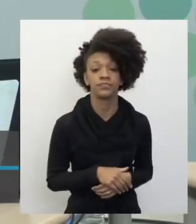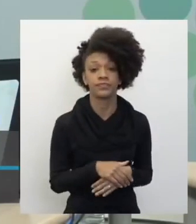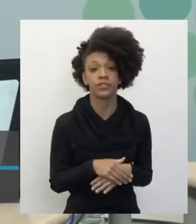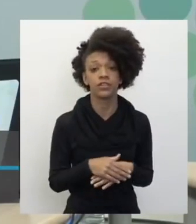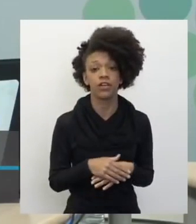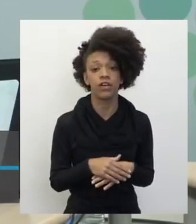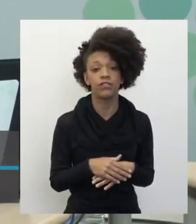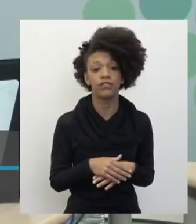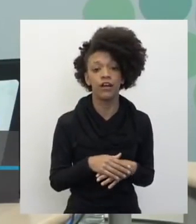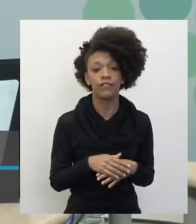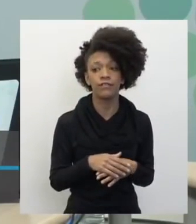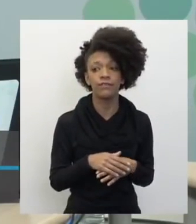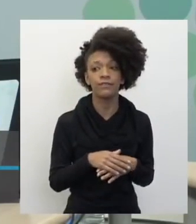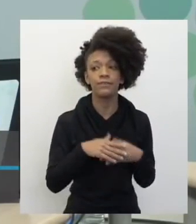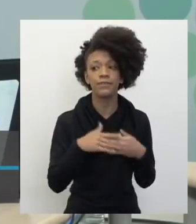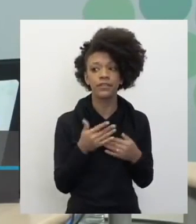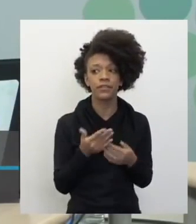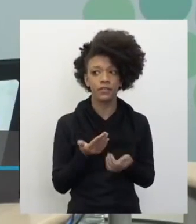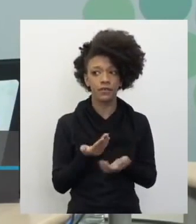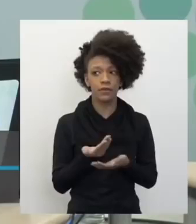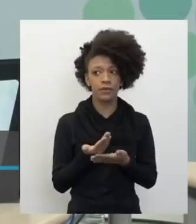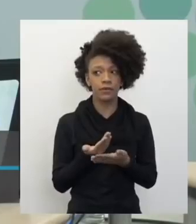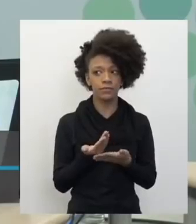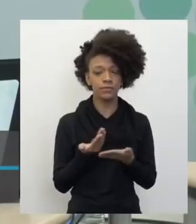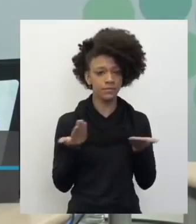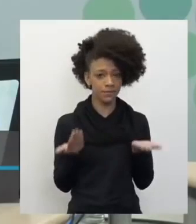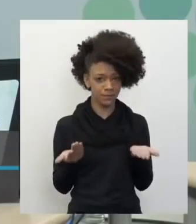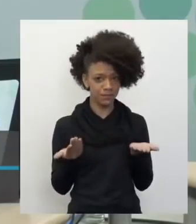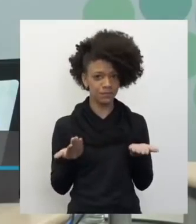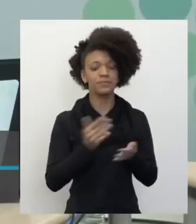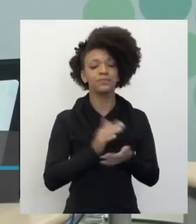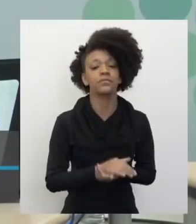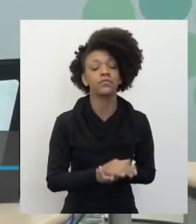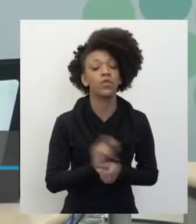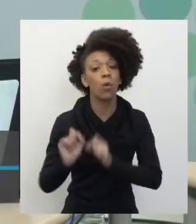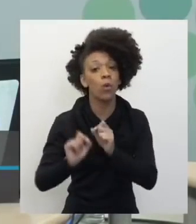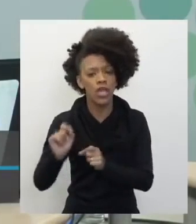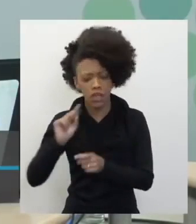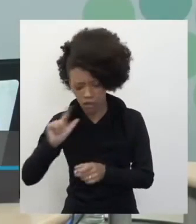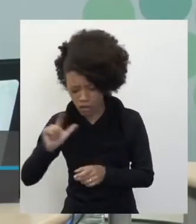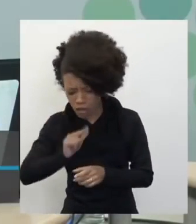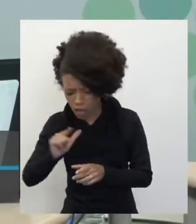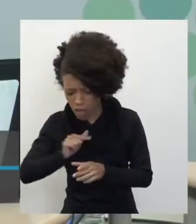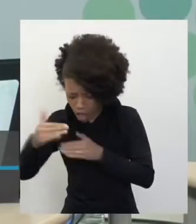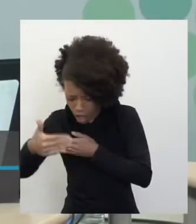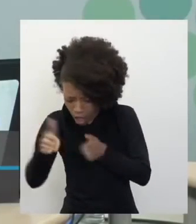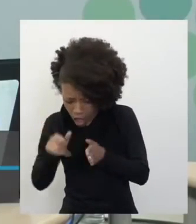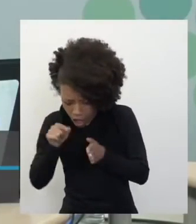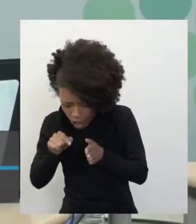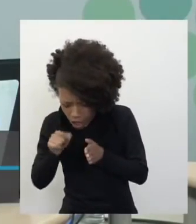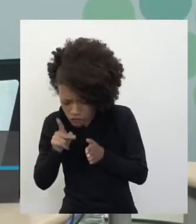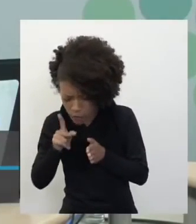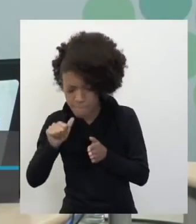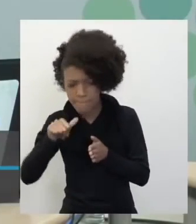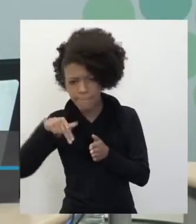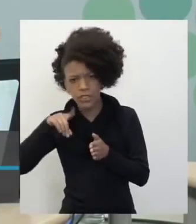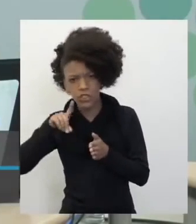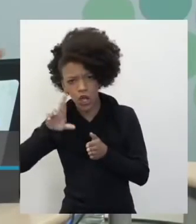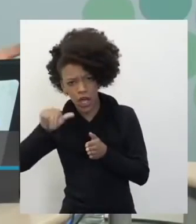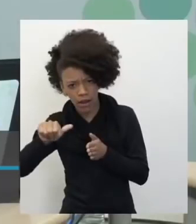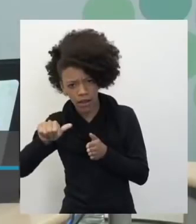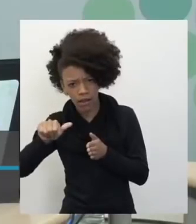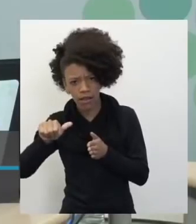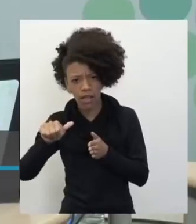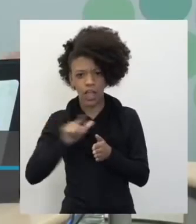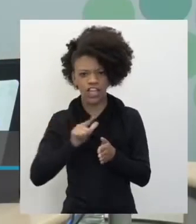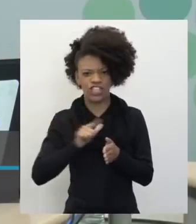apontaram, ó. O que tinha na caixa de Pandora? Eu vou colocar a resposta da 2. O que tinha na caixa de Pandora? O Victor Hugo diz assim, a